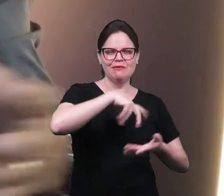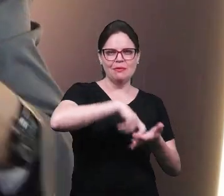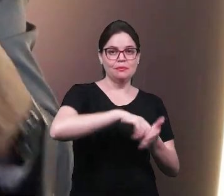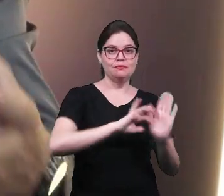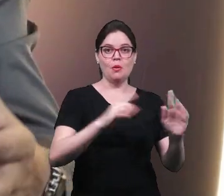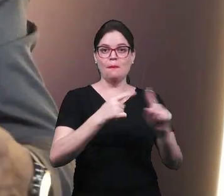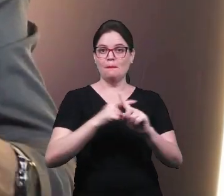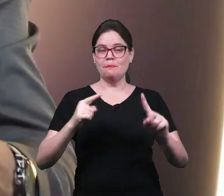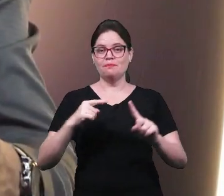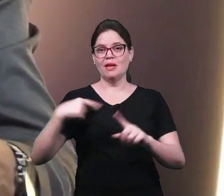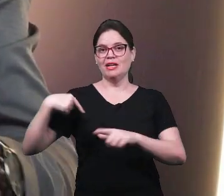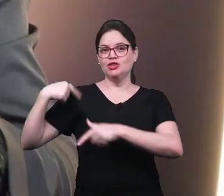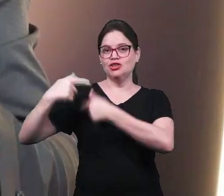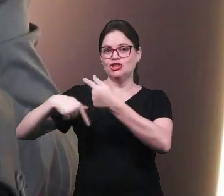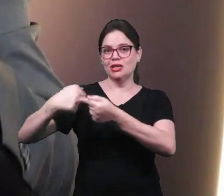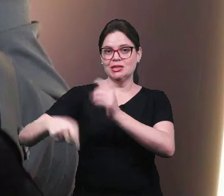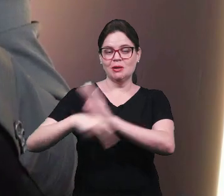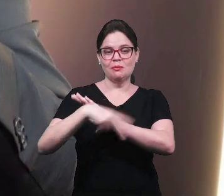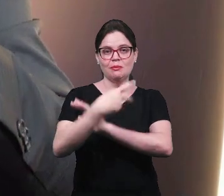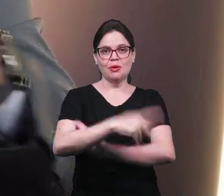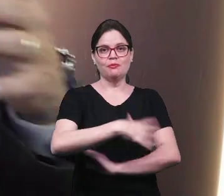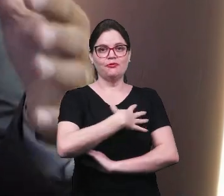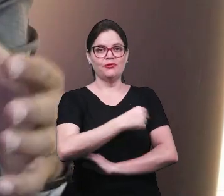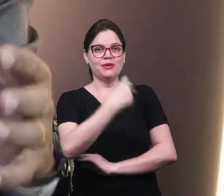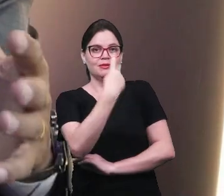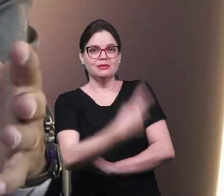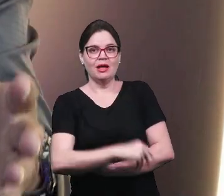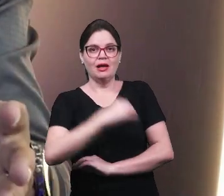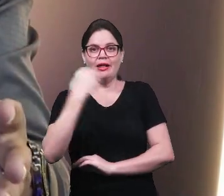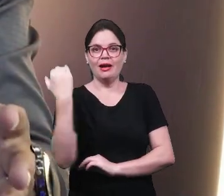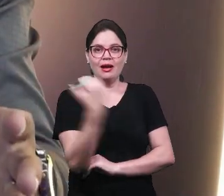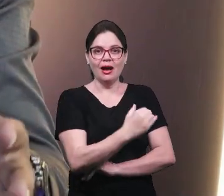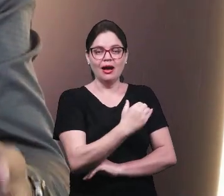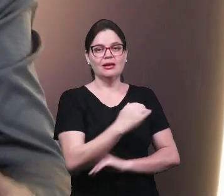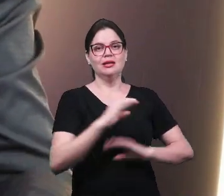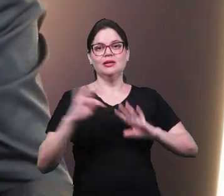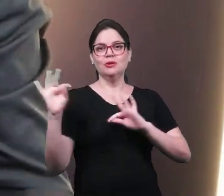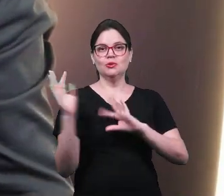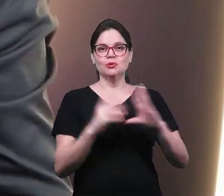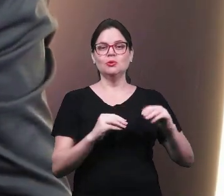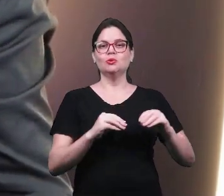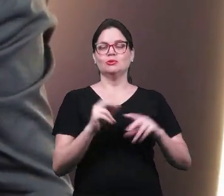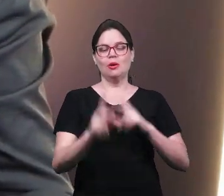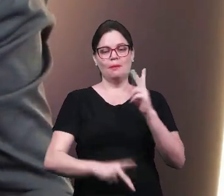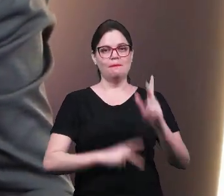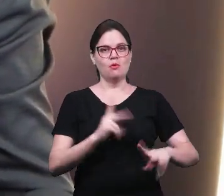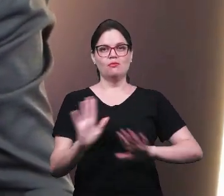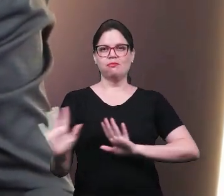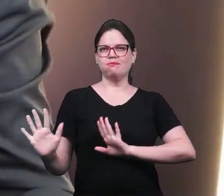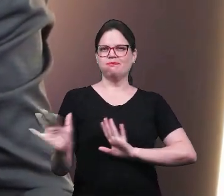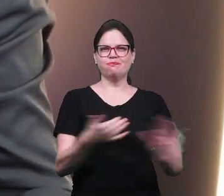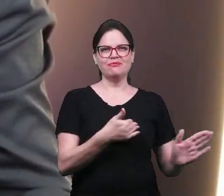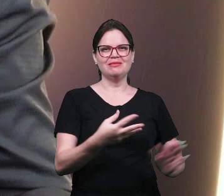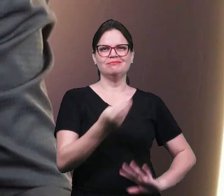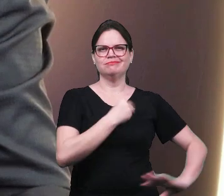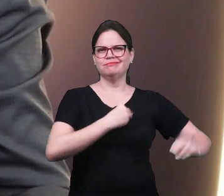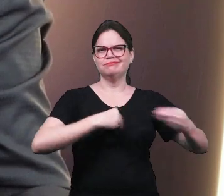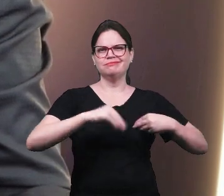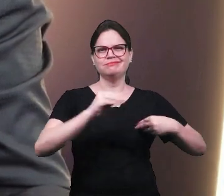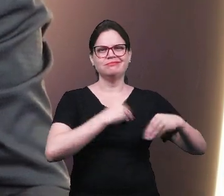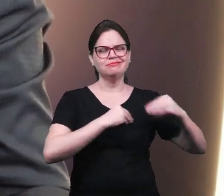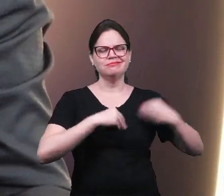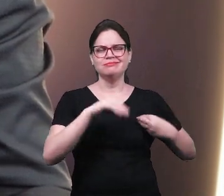ali, os filhos de Caim, a humanidade ela se corrompe, né? Mas interessante, nós vamos ver aqui